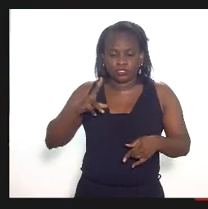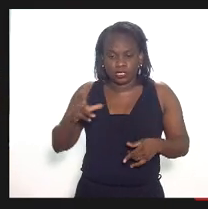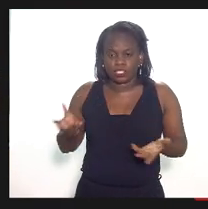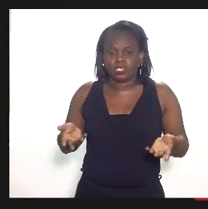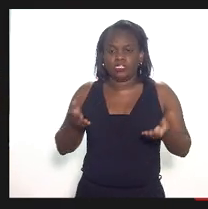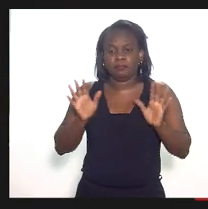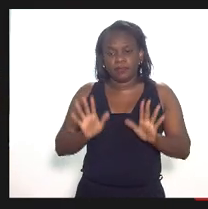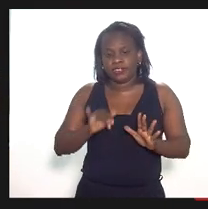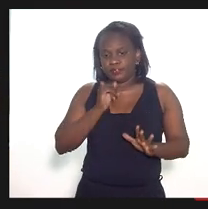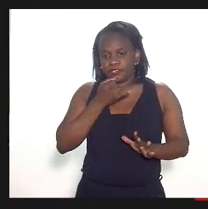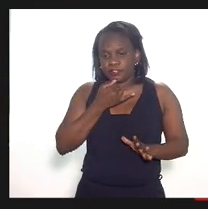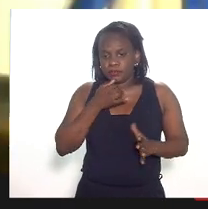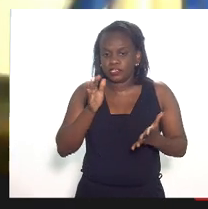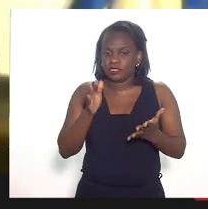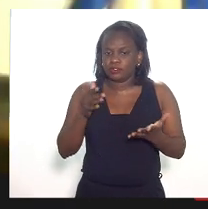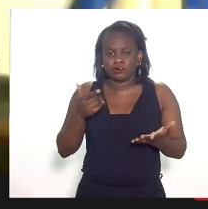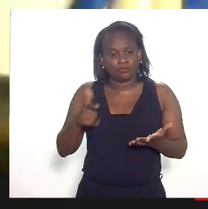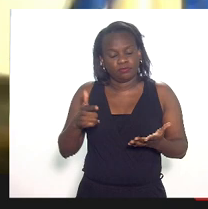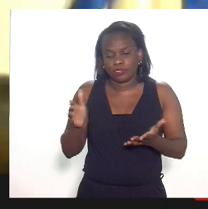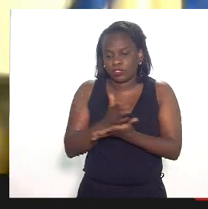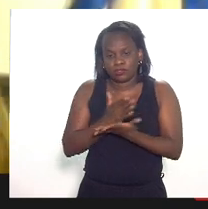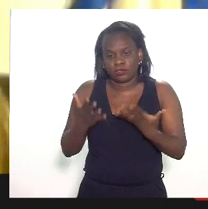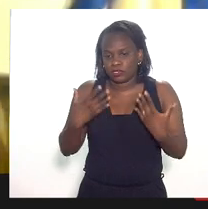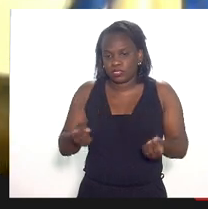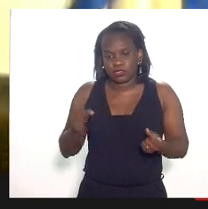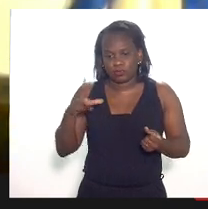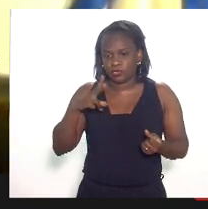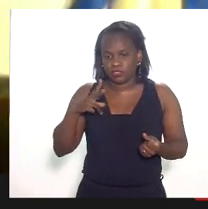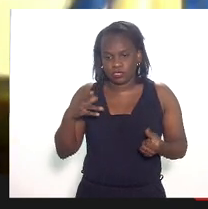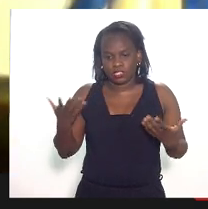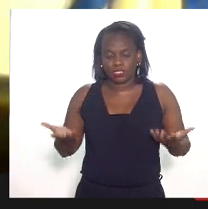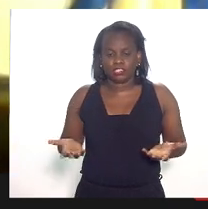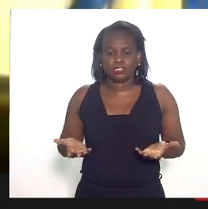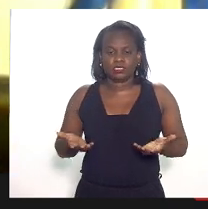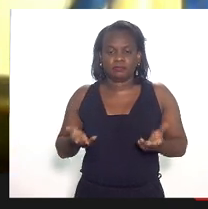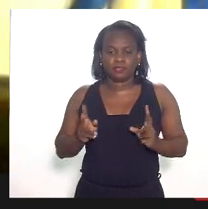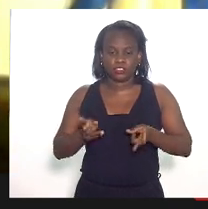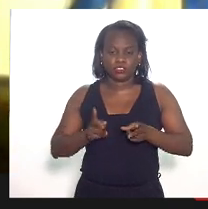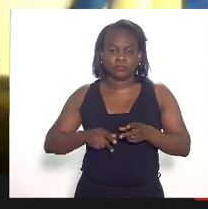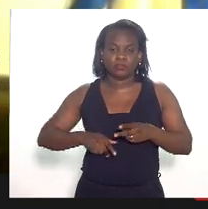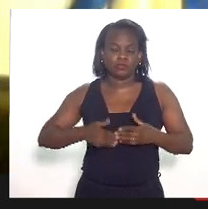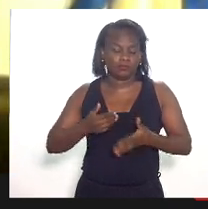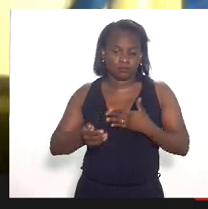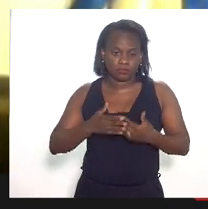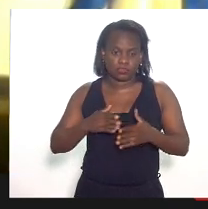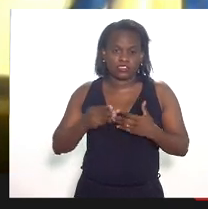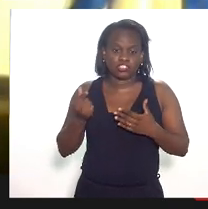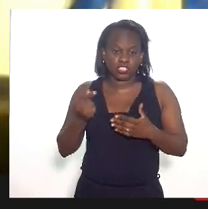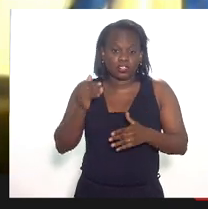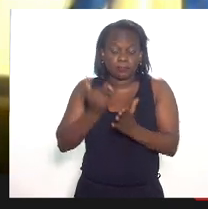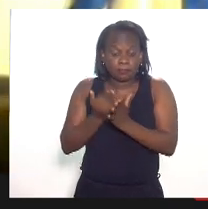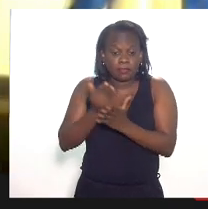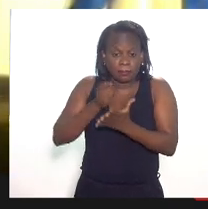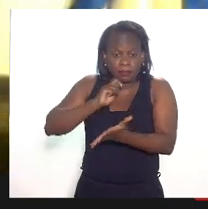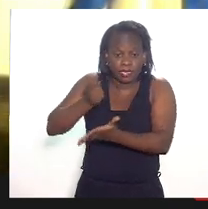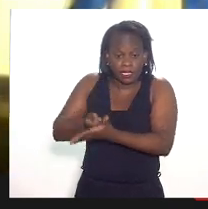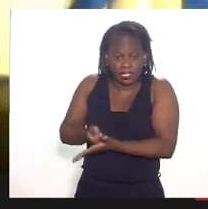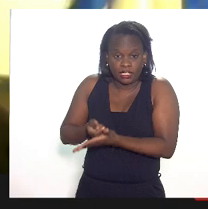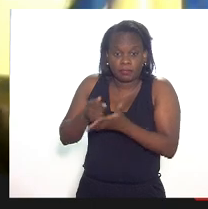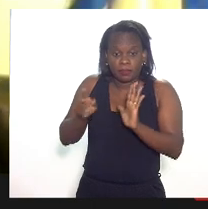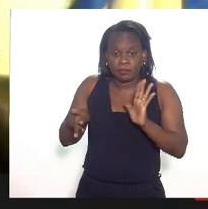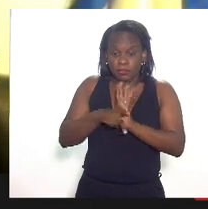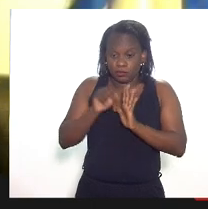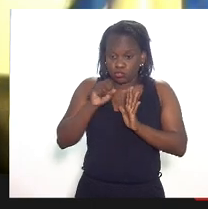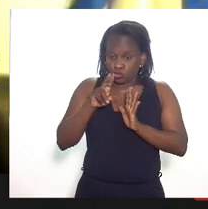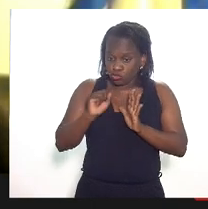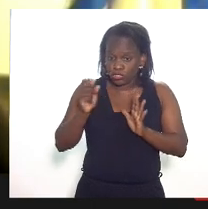mas infelizmente não houve adesão do privado, mesmo sendo um valor superior ao valor da tabela SUS,